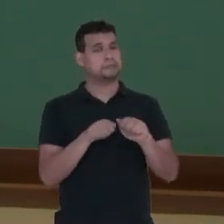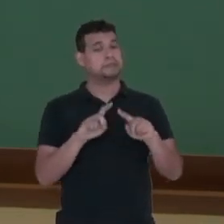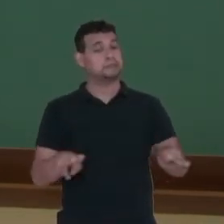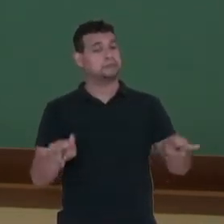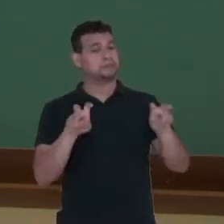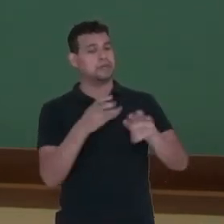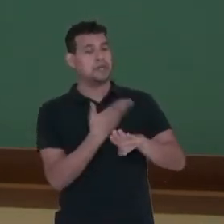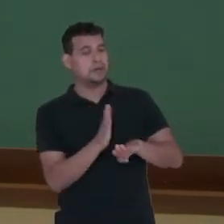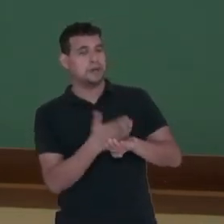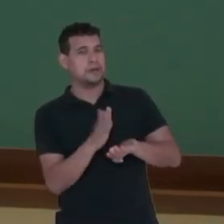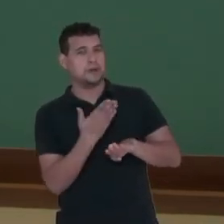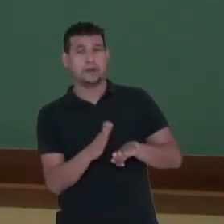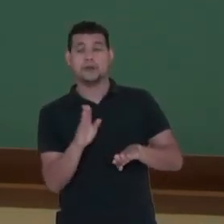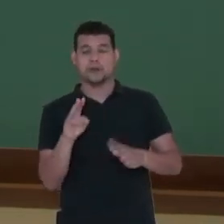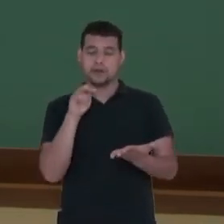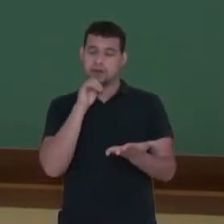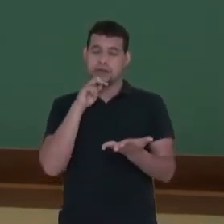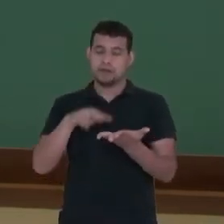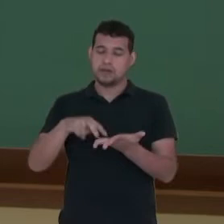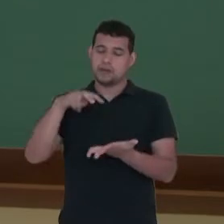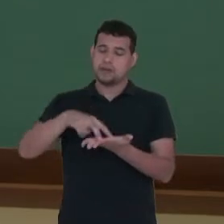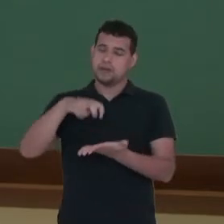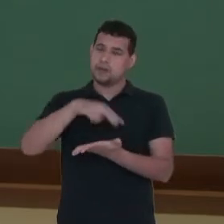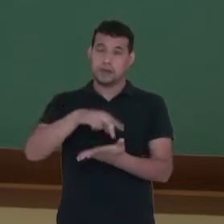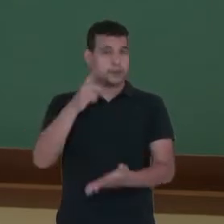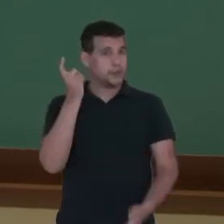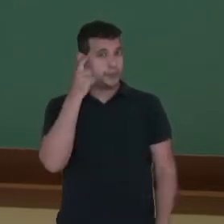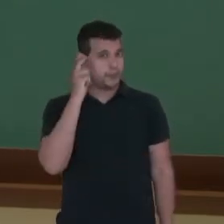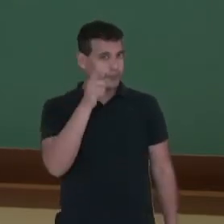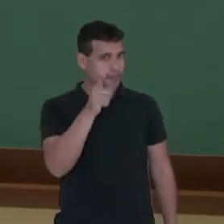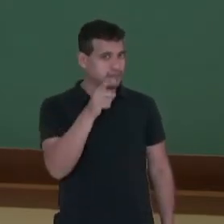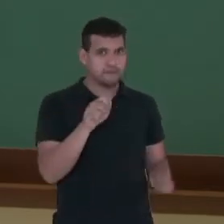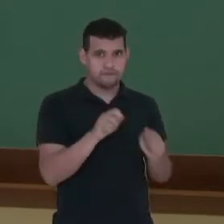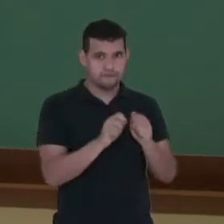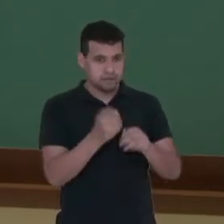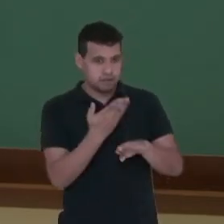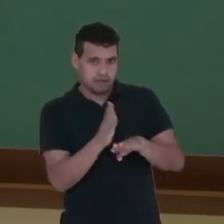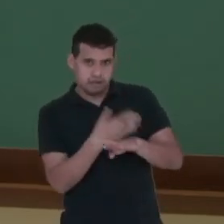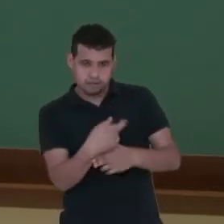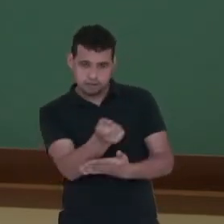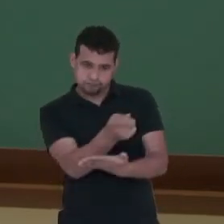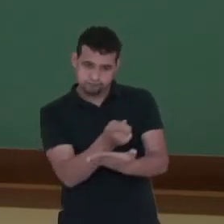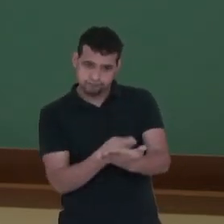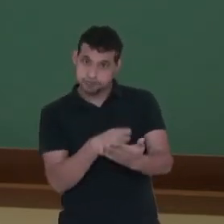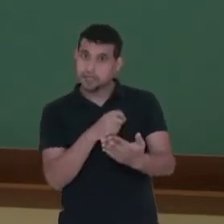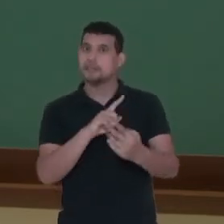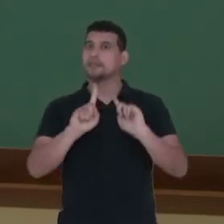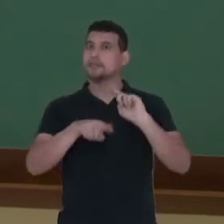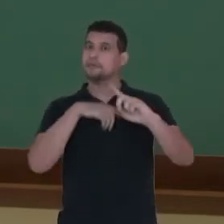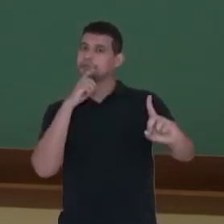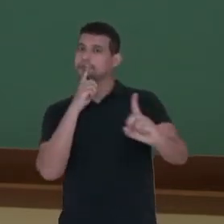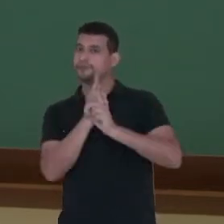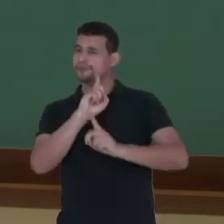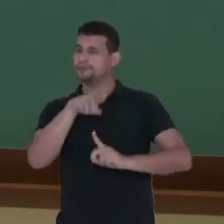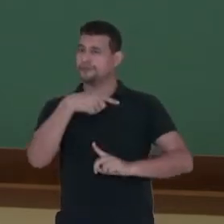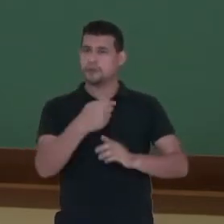ali da prática do parkour. Pensem, realizem as suas anotações e nós